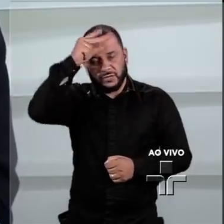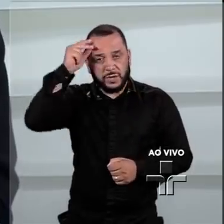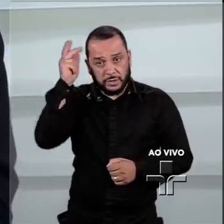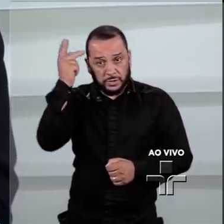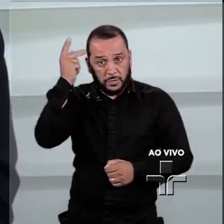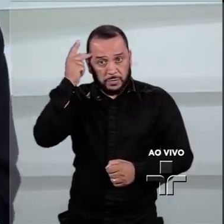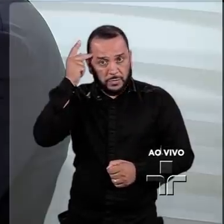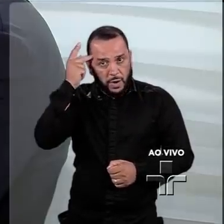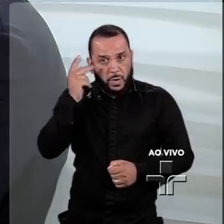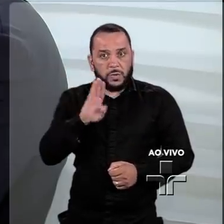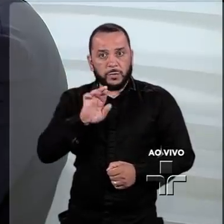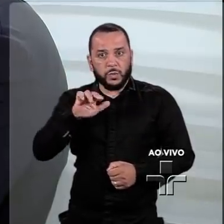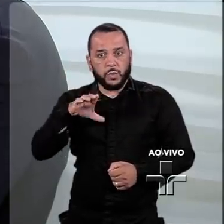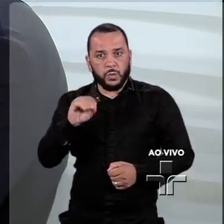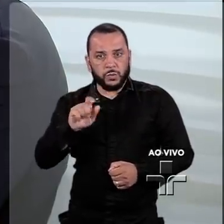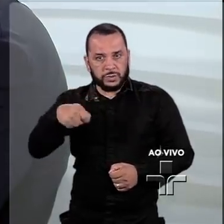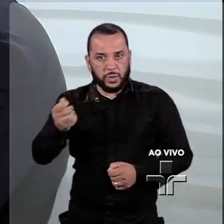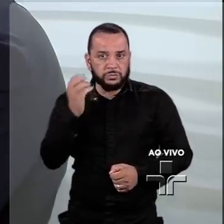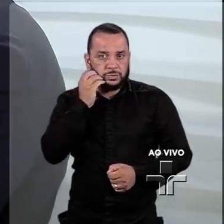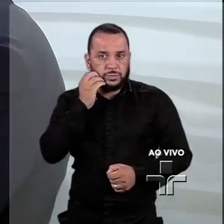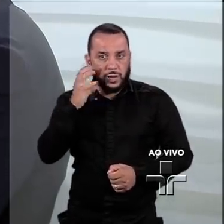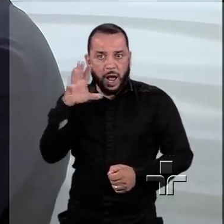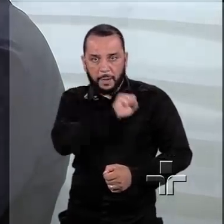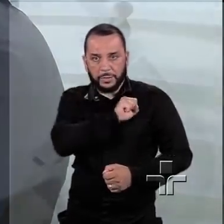Paulo, Bruno Covas. É rapidinho.